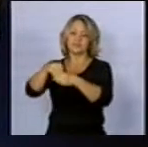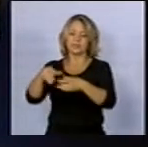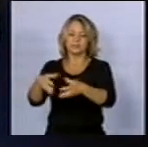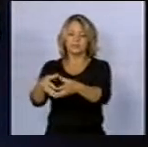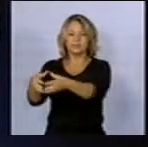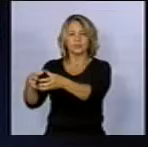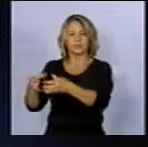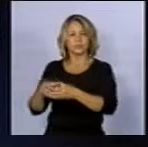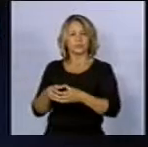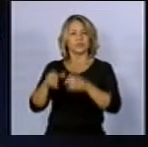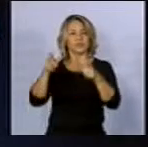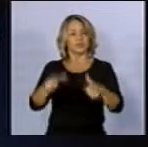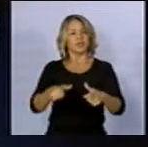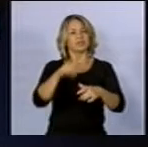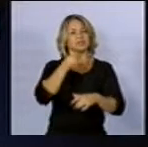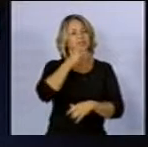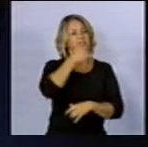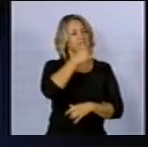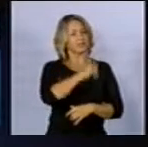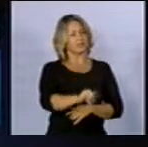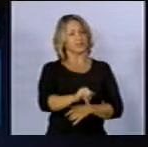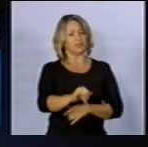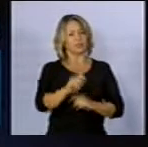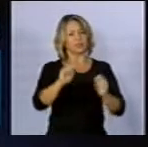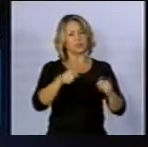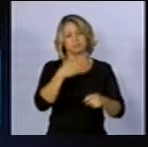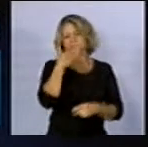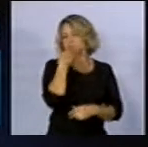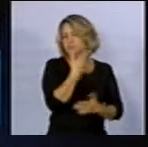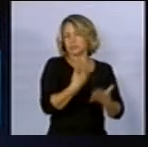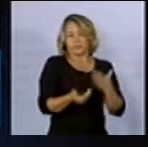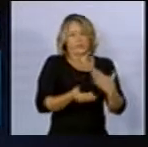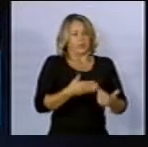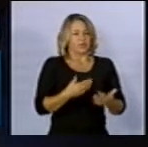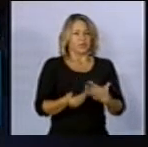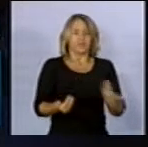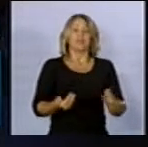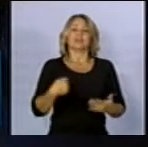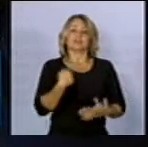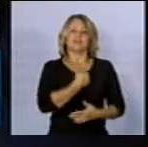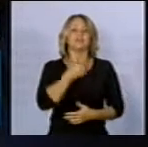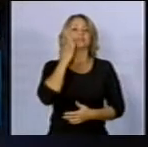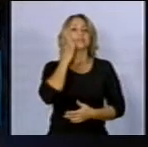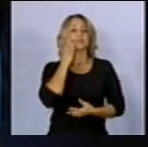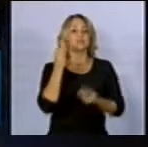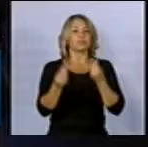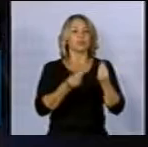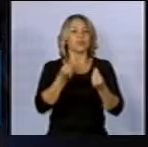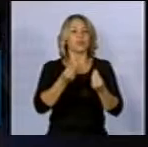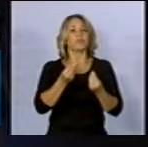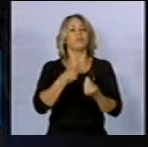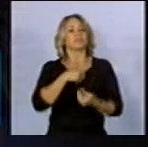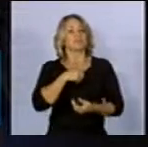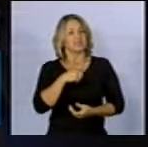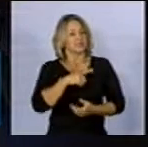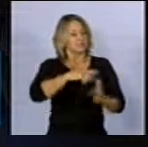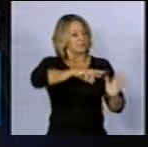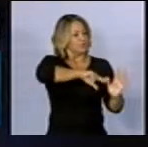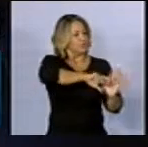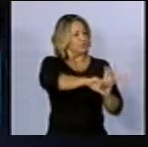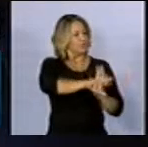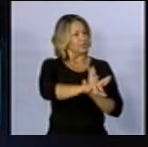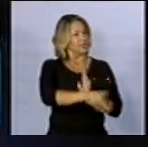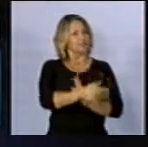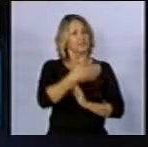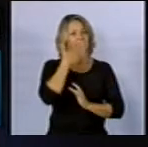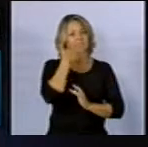da irradiação seja ela o tipo que for que nós sabemos o quanto existe de tipos de radiação